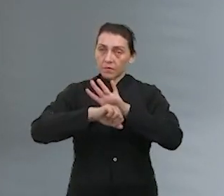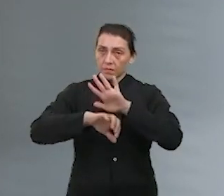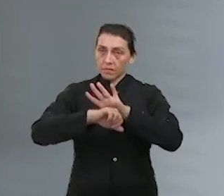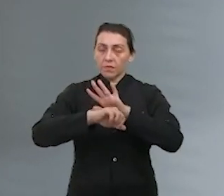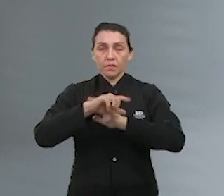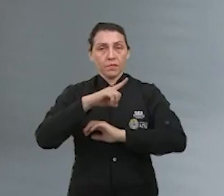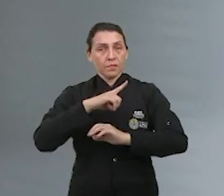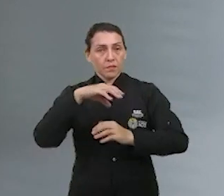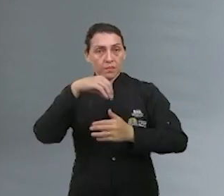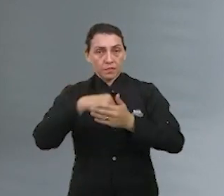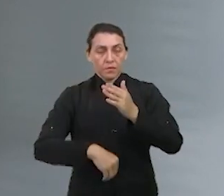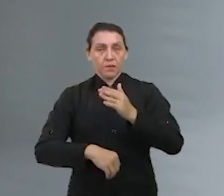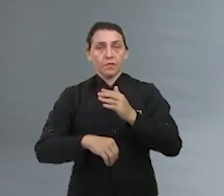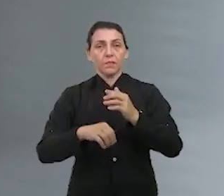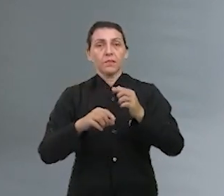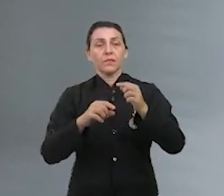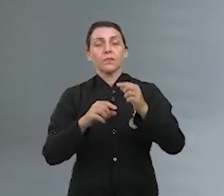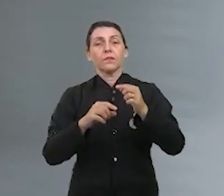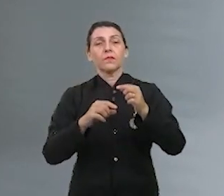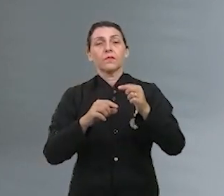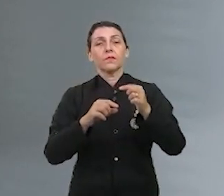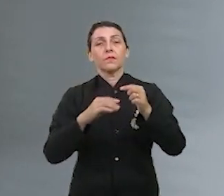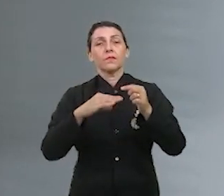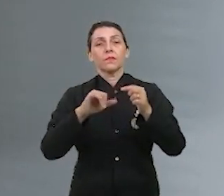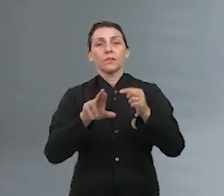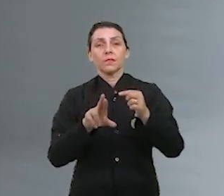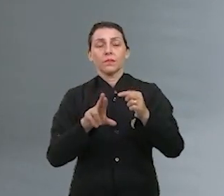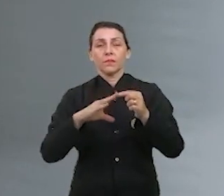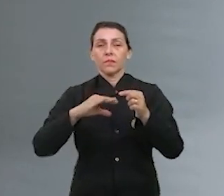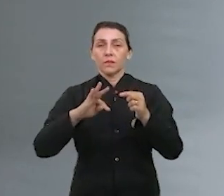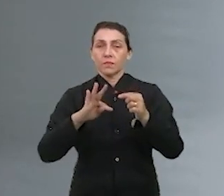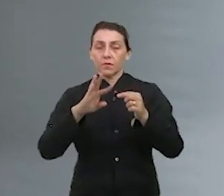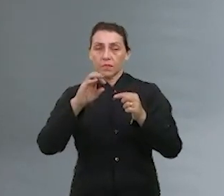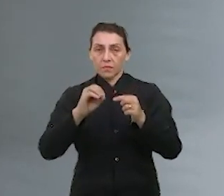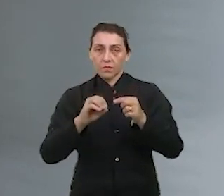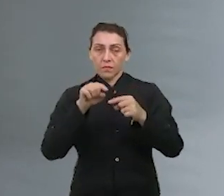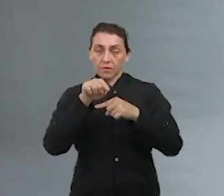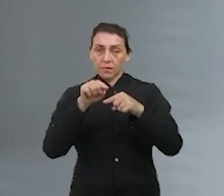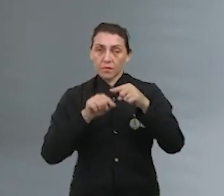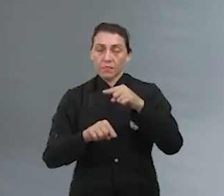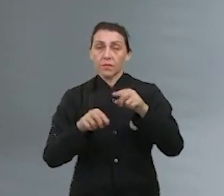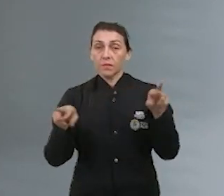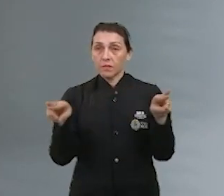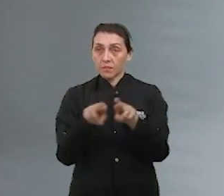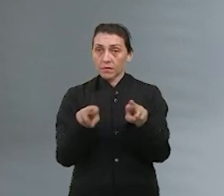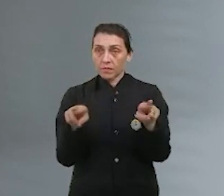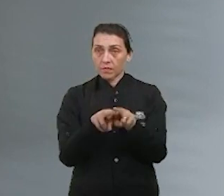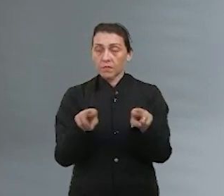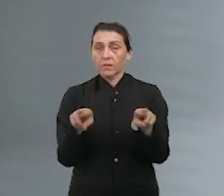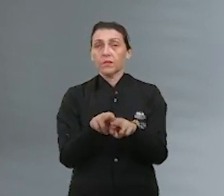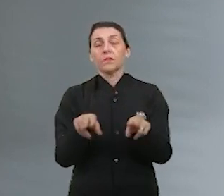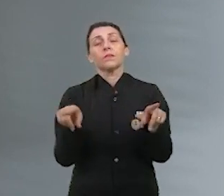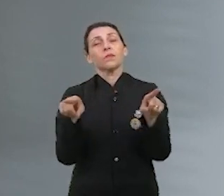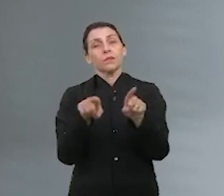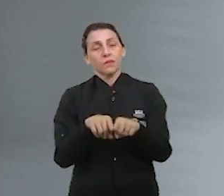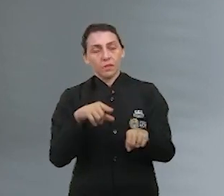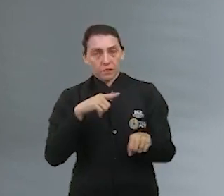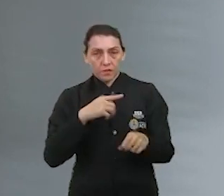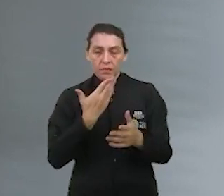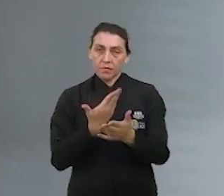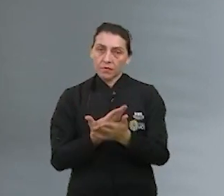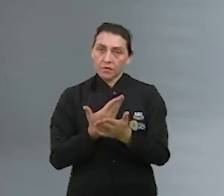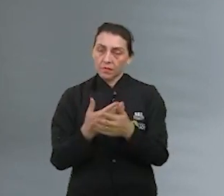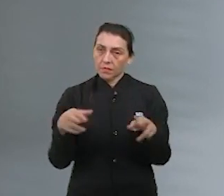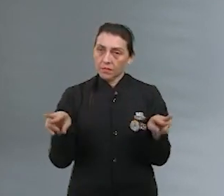eu tiver dentro do circuito, tudo bem? Dividido pela minha resistência equivalente. Também já tem a aula de resistores, tá